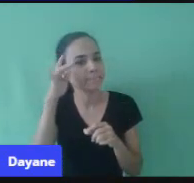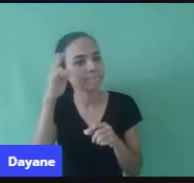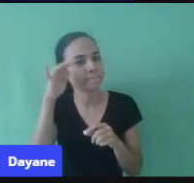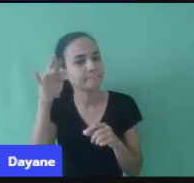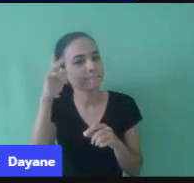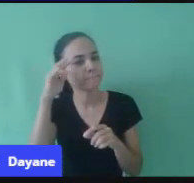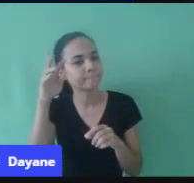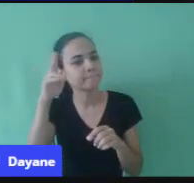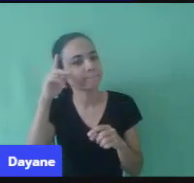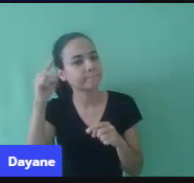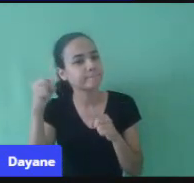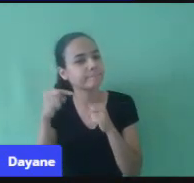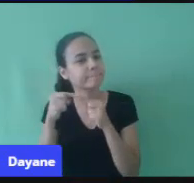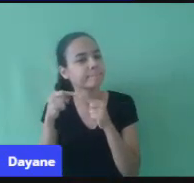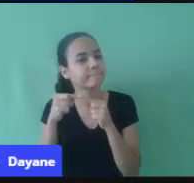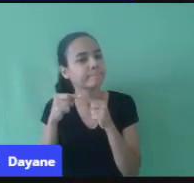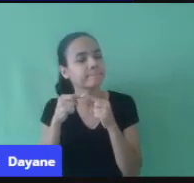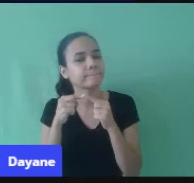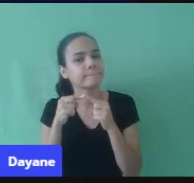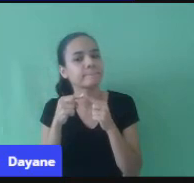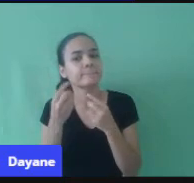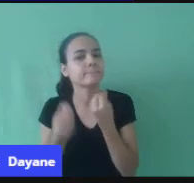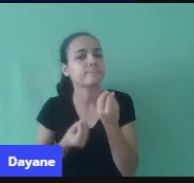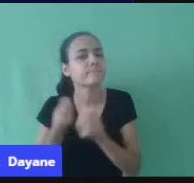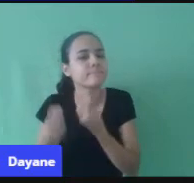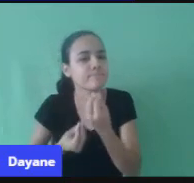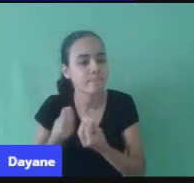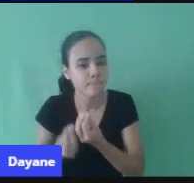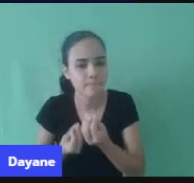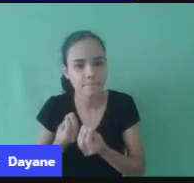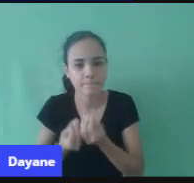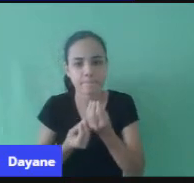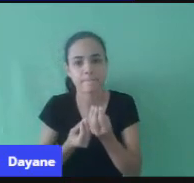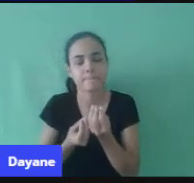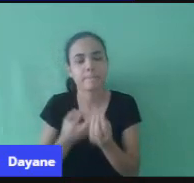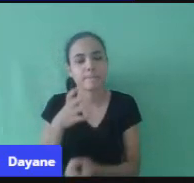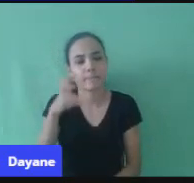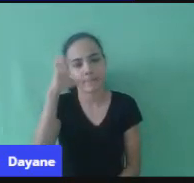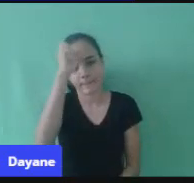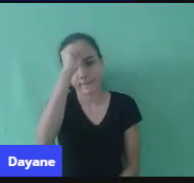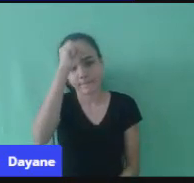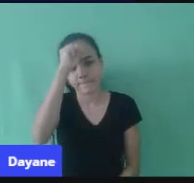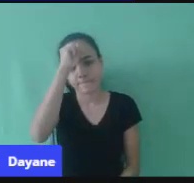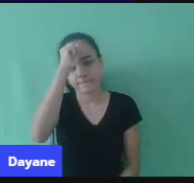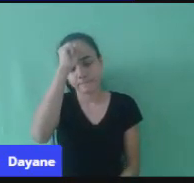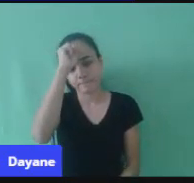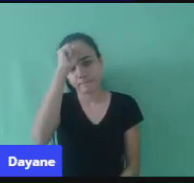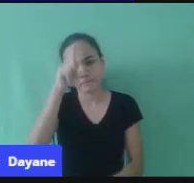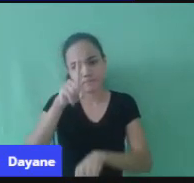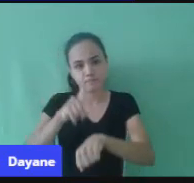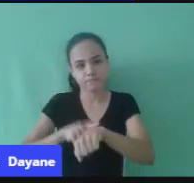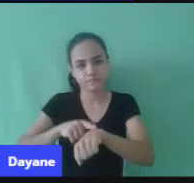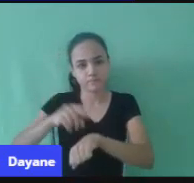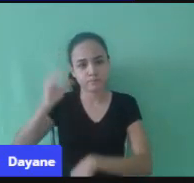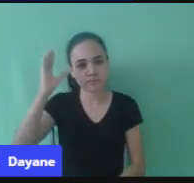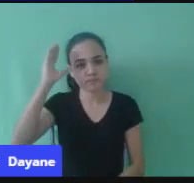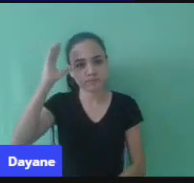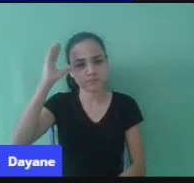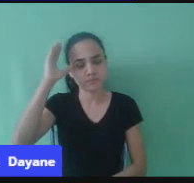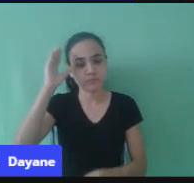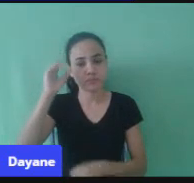Então, no momento atual, há uma consciência muito maior e muito mais ampla de como se aprende,